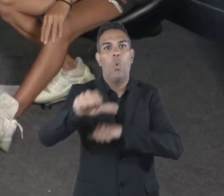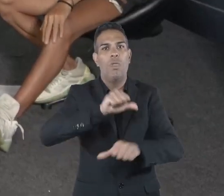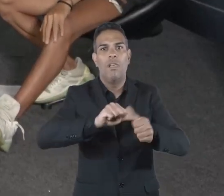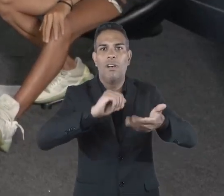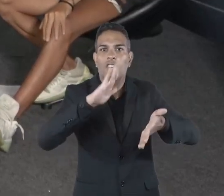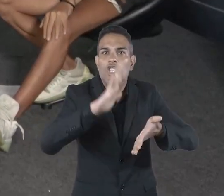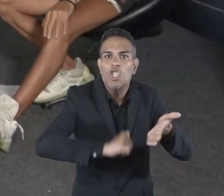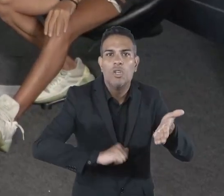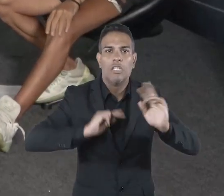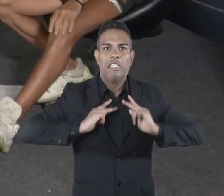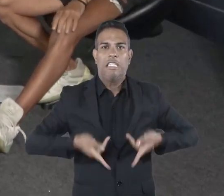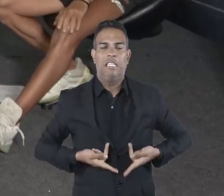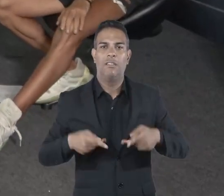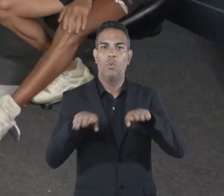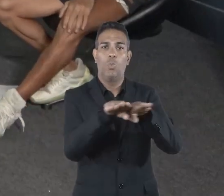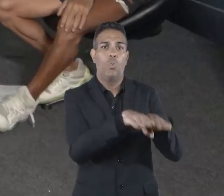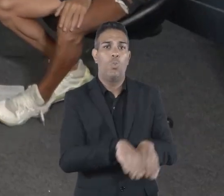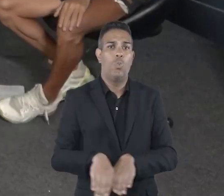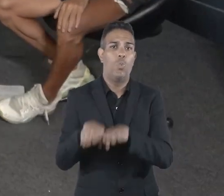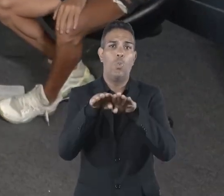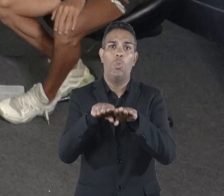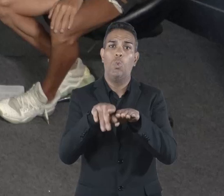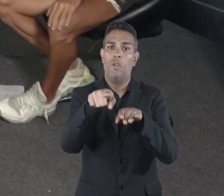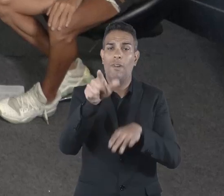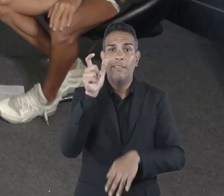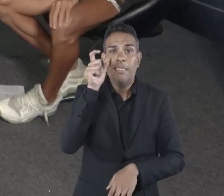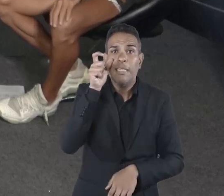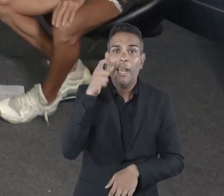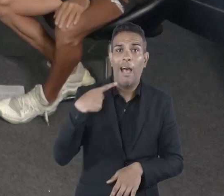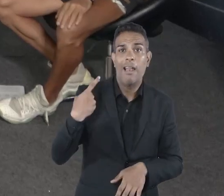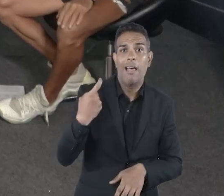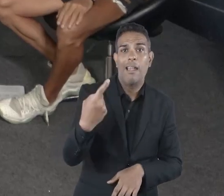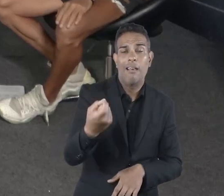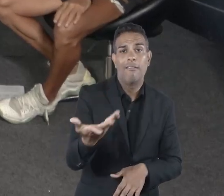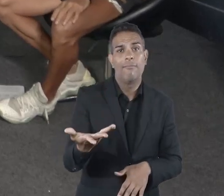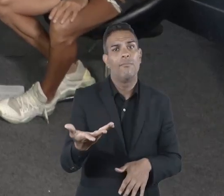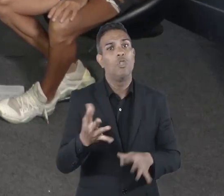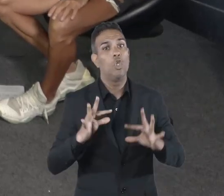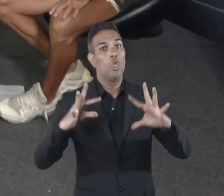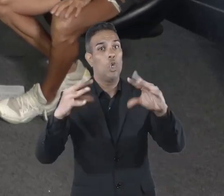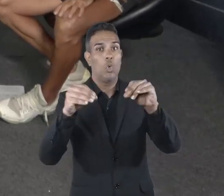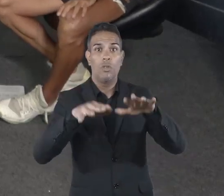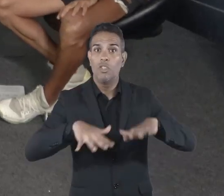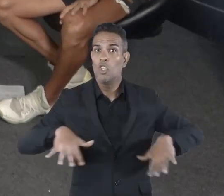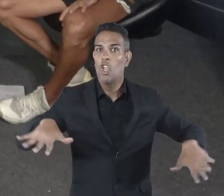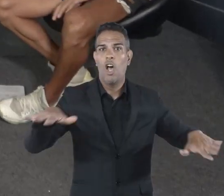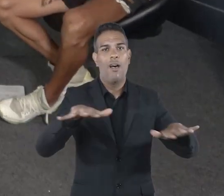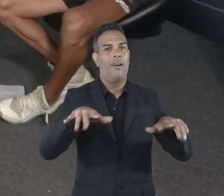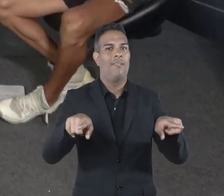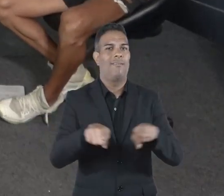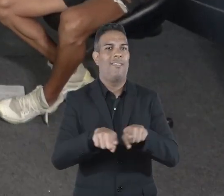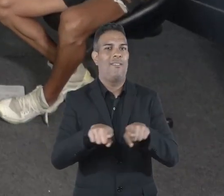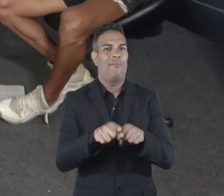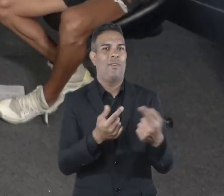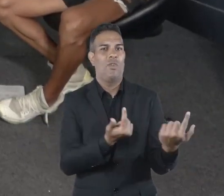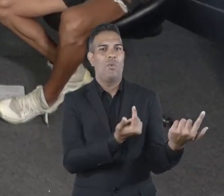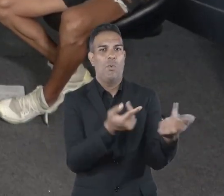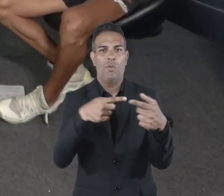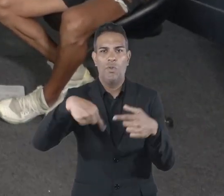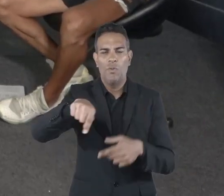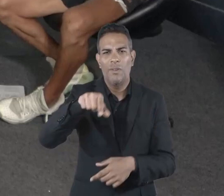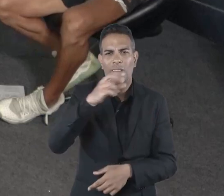quebra rótulos, essas coisas, tira esses rótulos, vira um ser humano igual a qualquer um e as pessoas se interessam. Porque todos